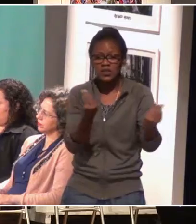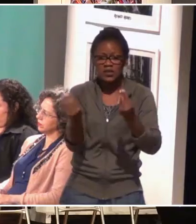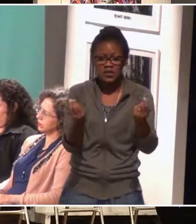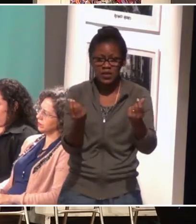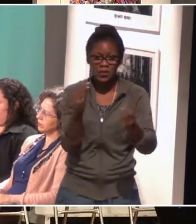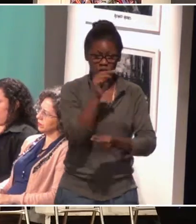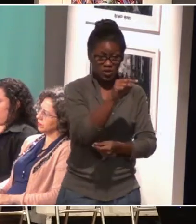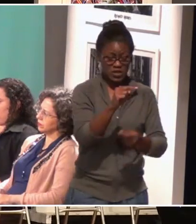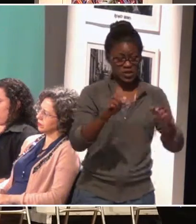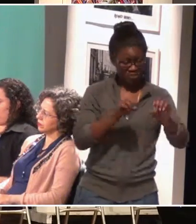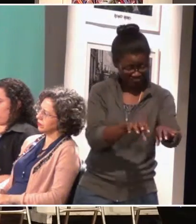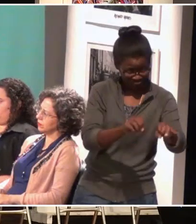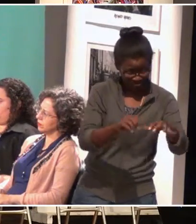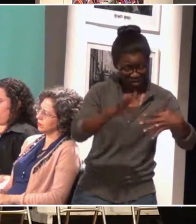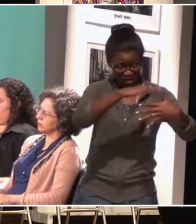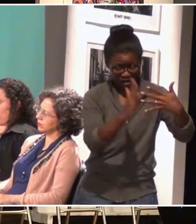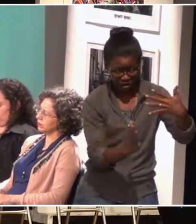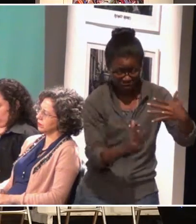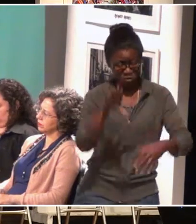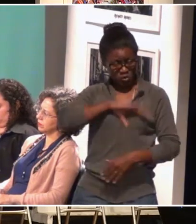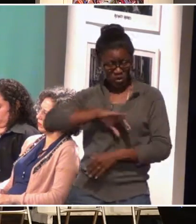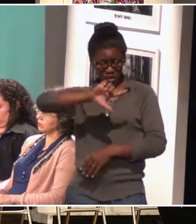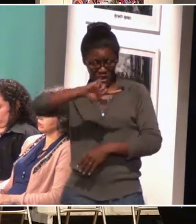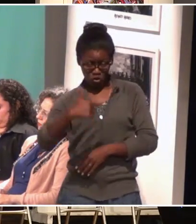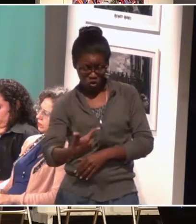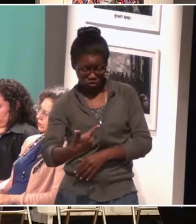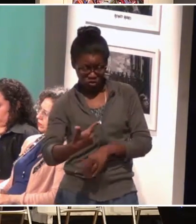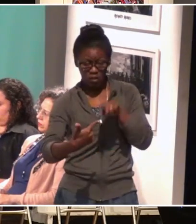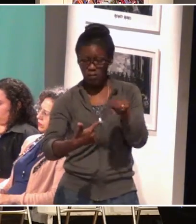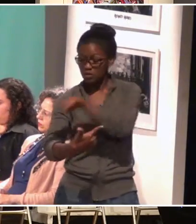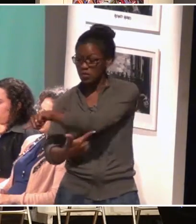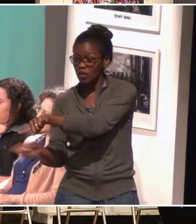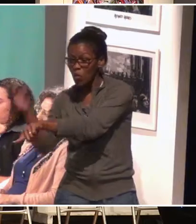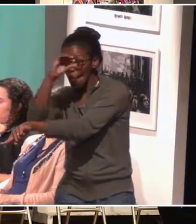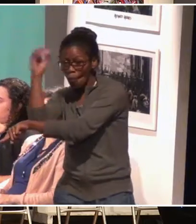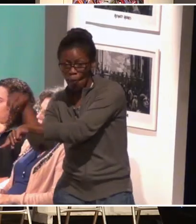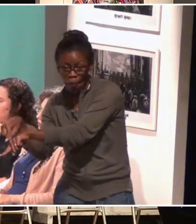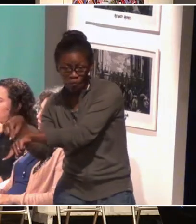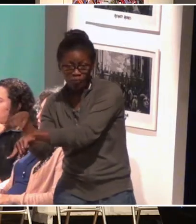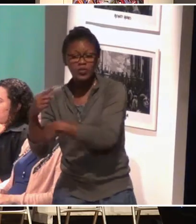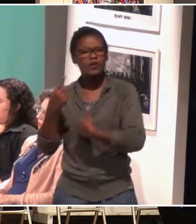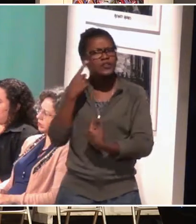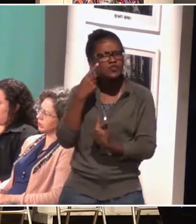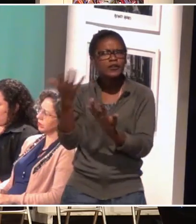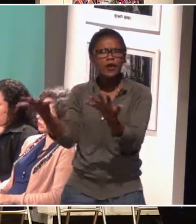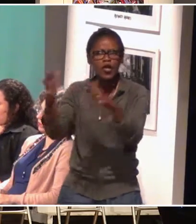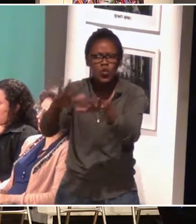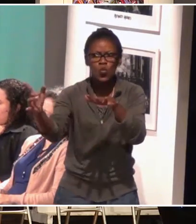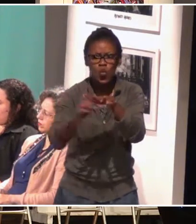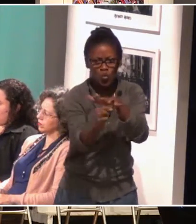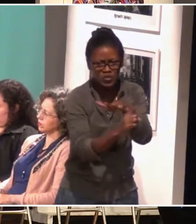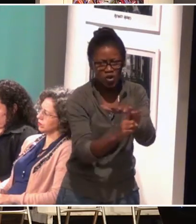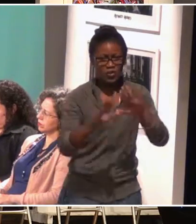AEC tem que ensinar Libras e português como segunda língua. Eles estão nas escolas. Nossa inclusão lá foi 100%. A